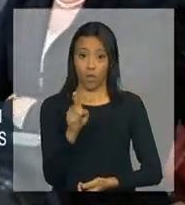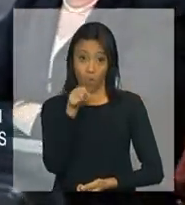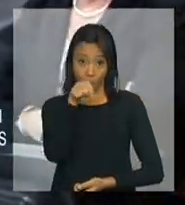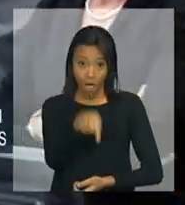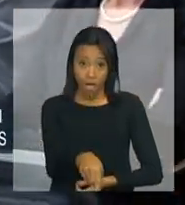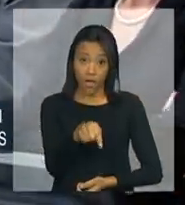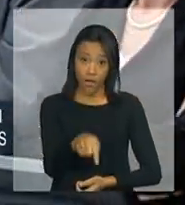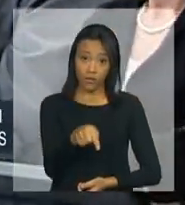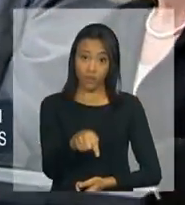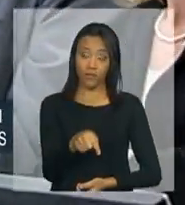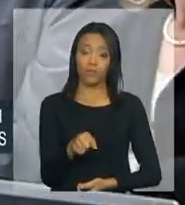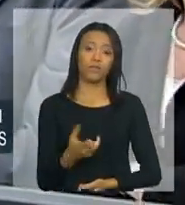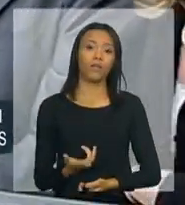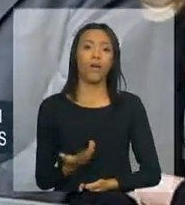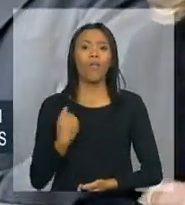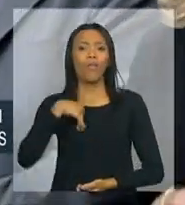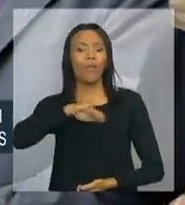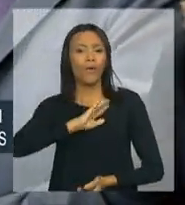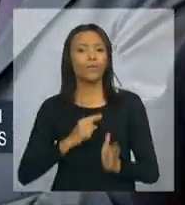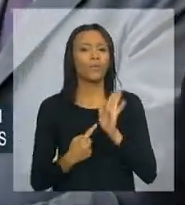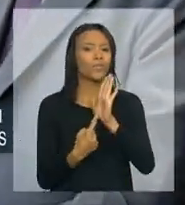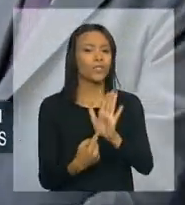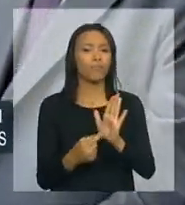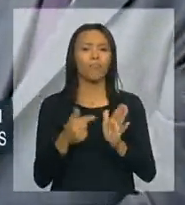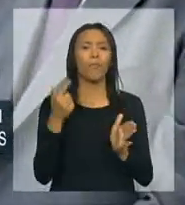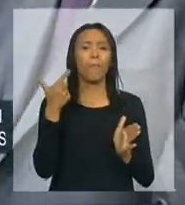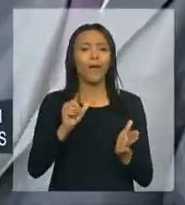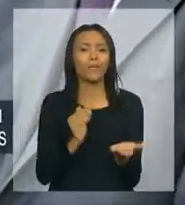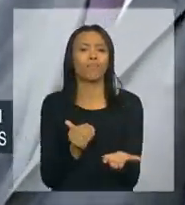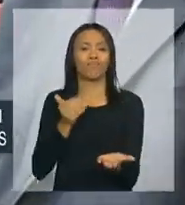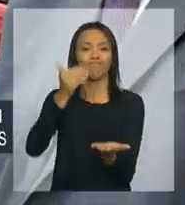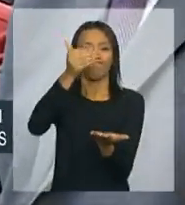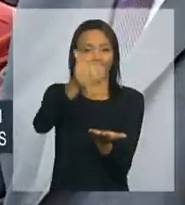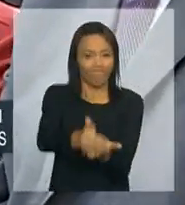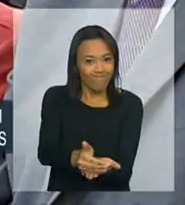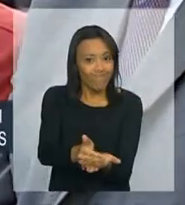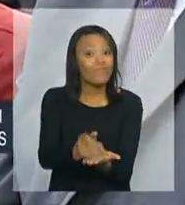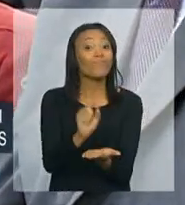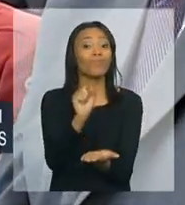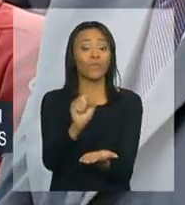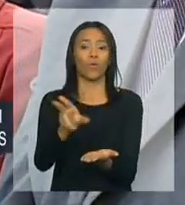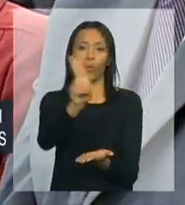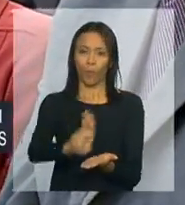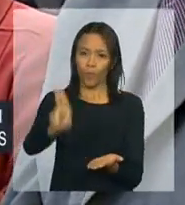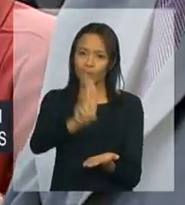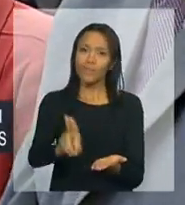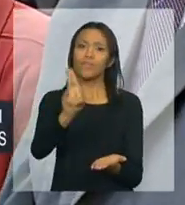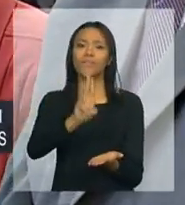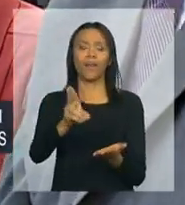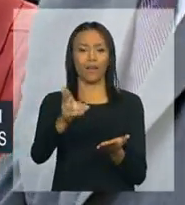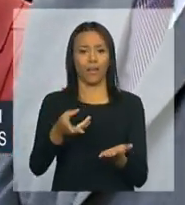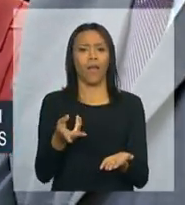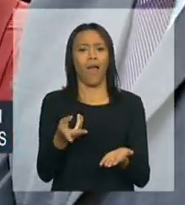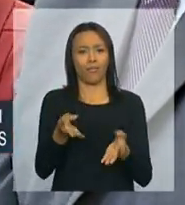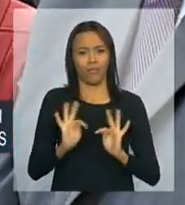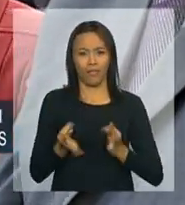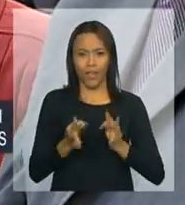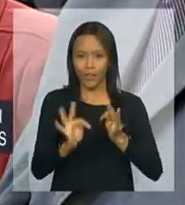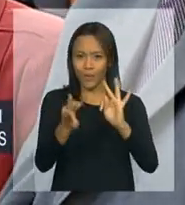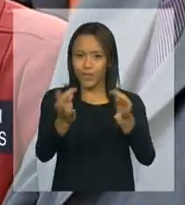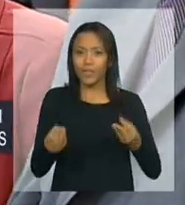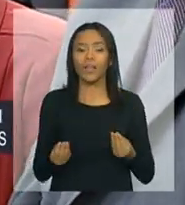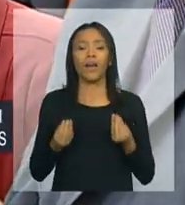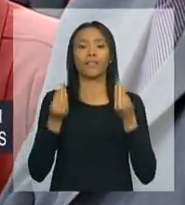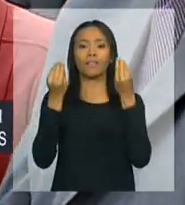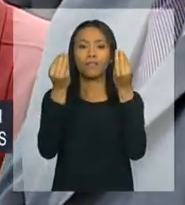essa medida, nós damos mais um passo para colocar a tecnologia a serviço da segurança